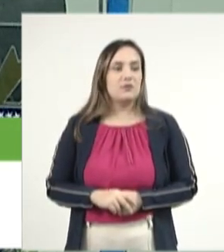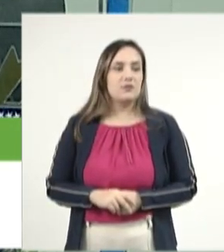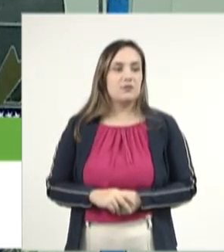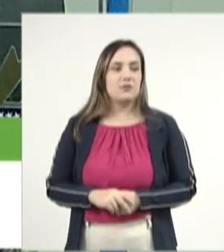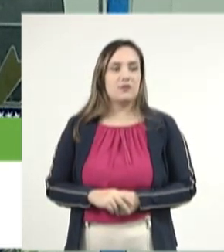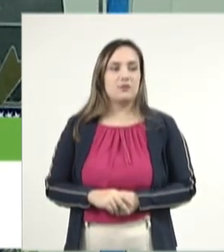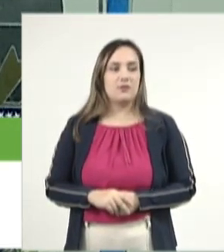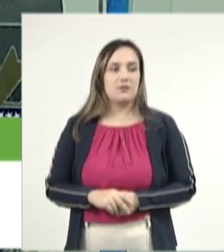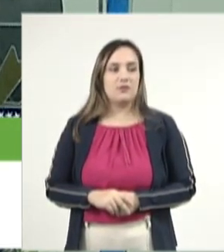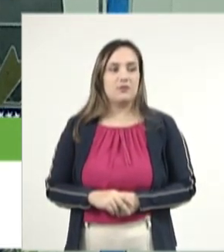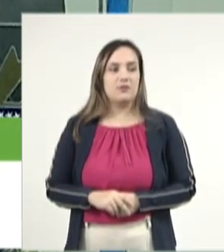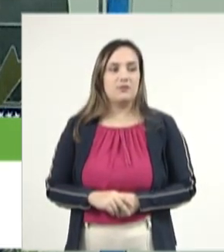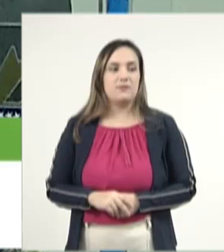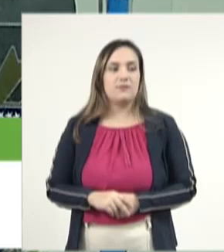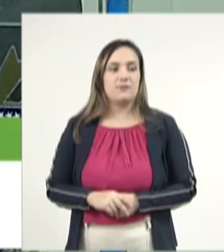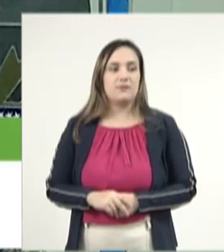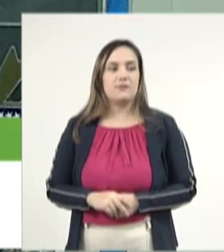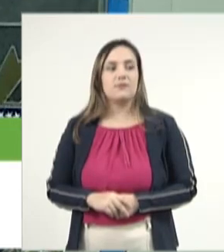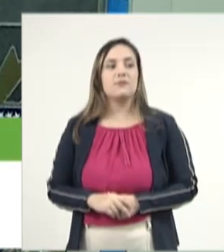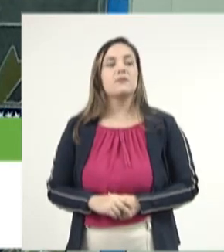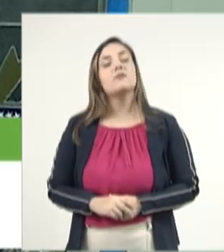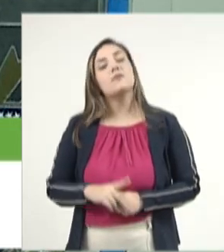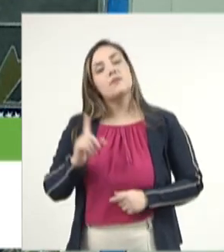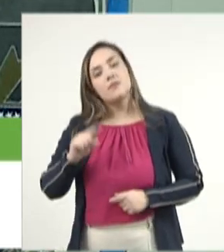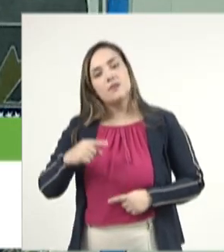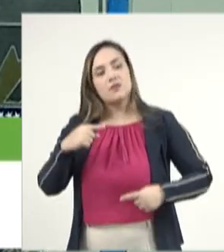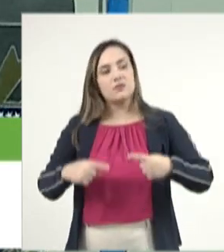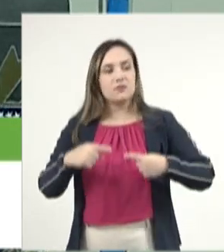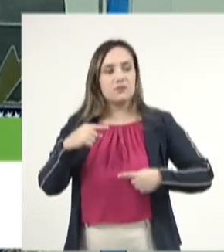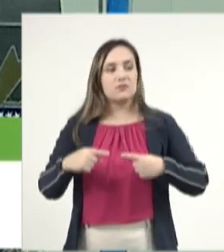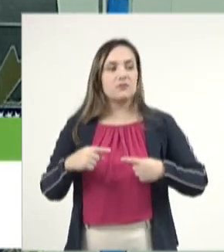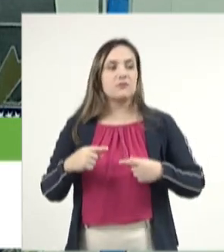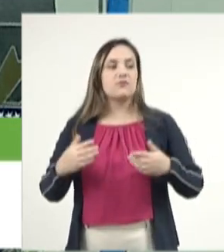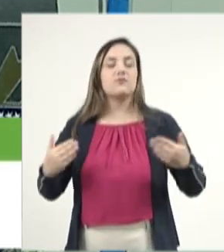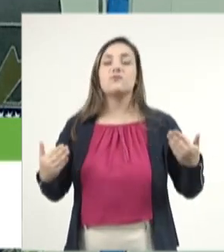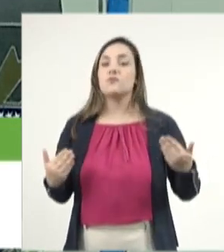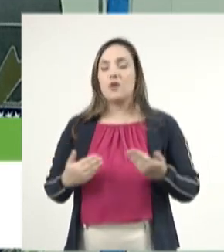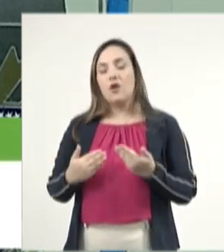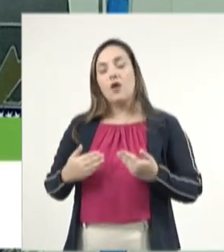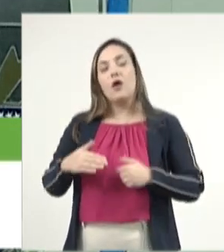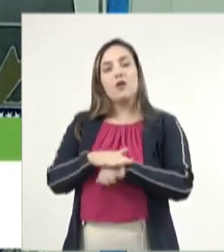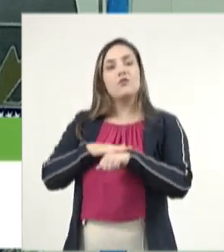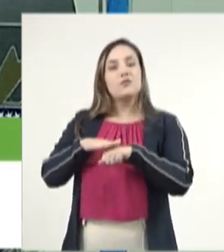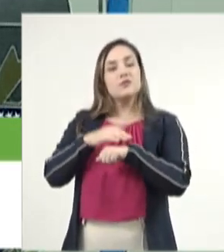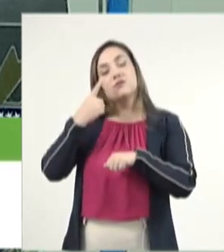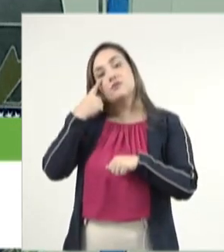aposentados participaram da sessão de hoje. Eles têm dialogado com os deputados estaduais em busca de uma solução.